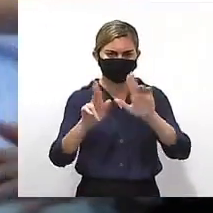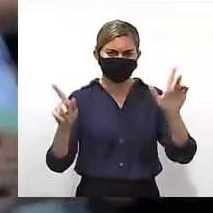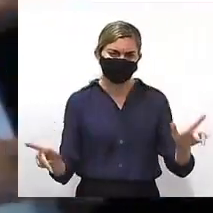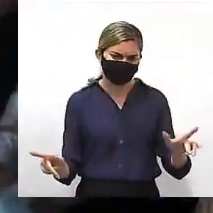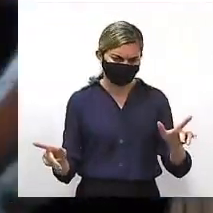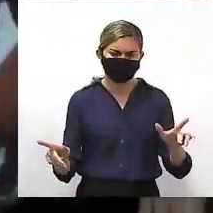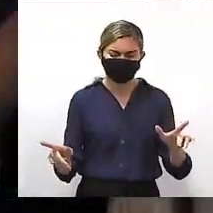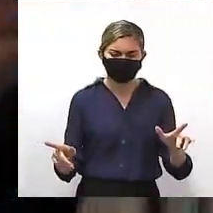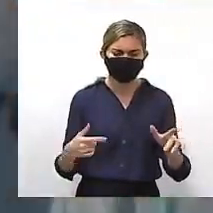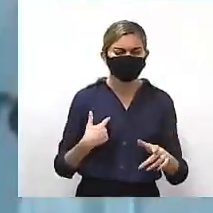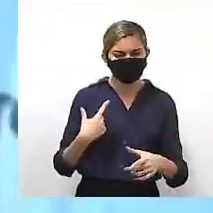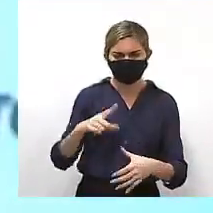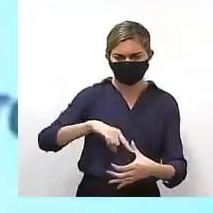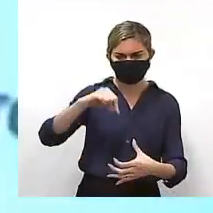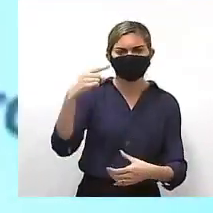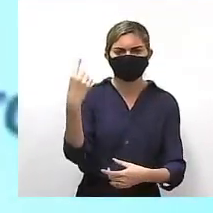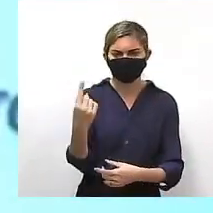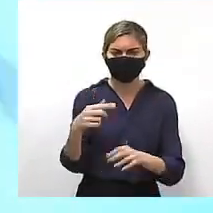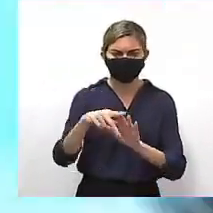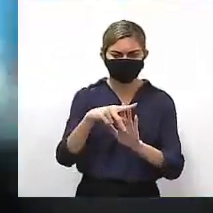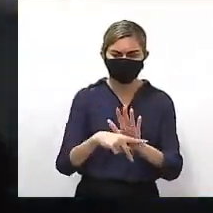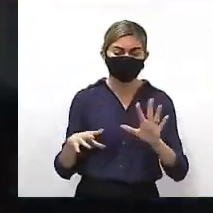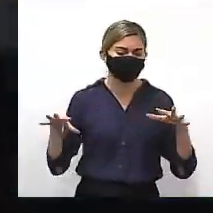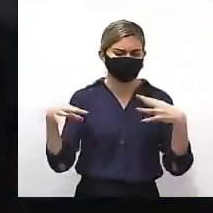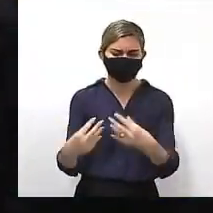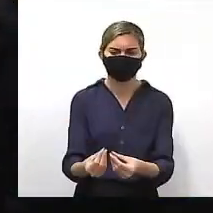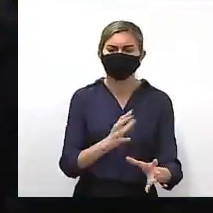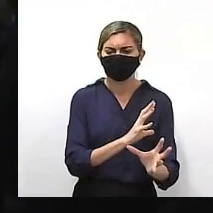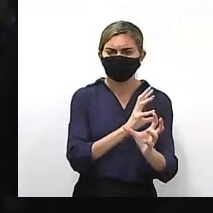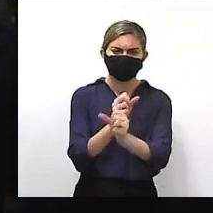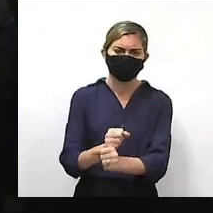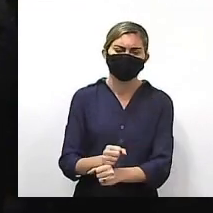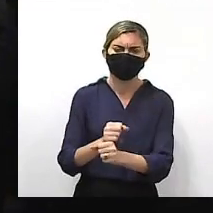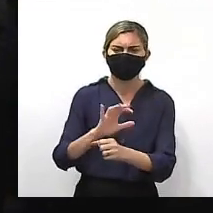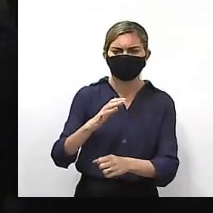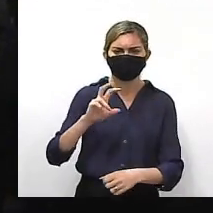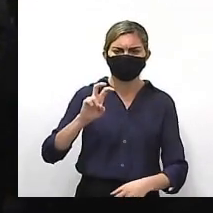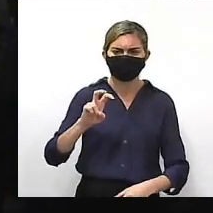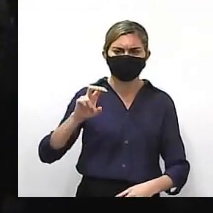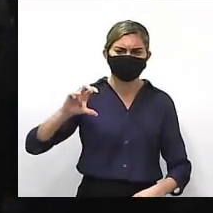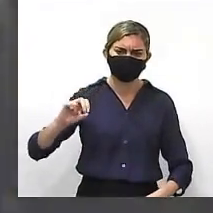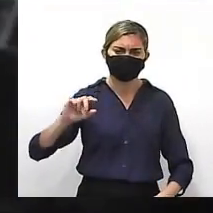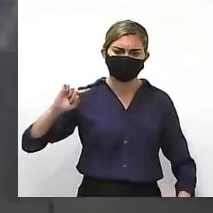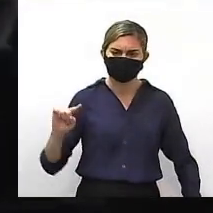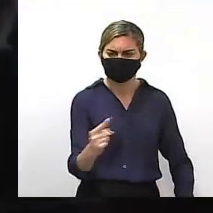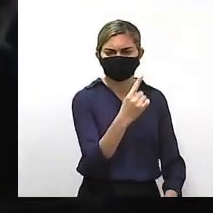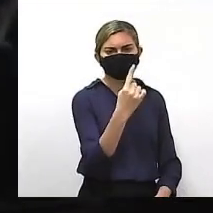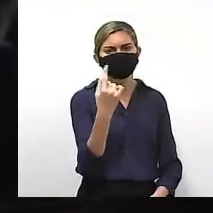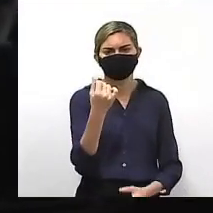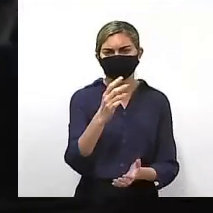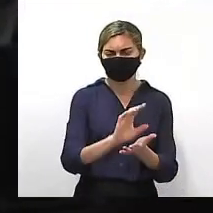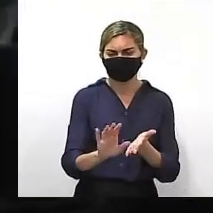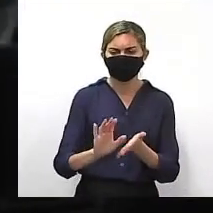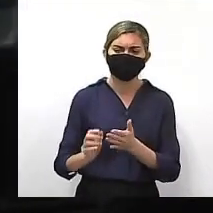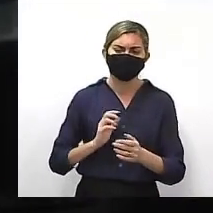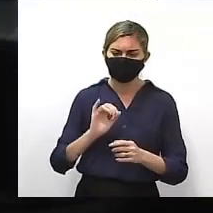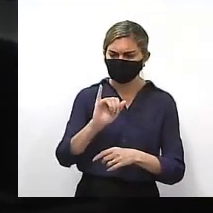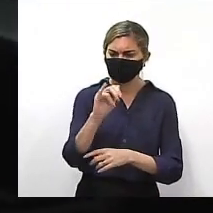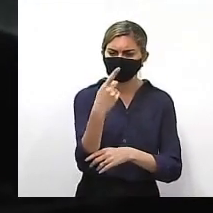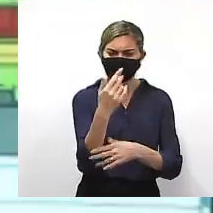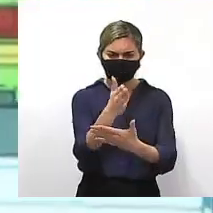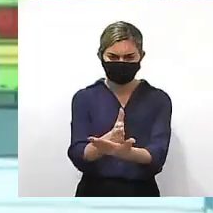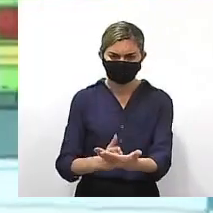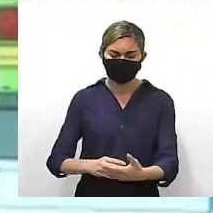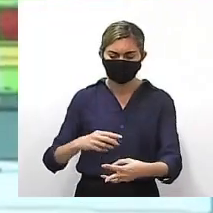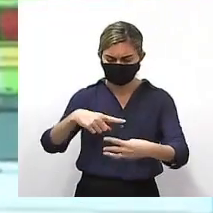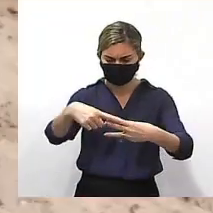ilhéus elegeram uma. O projeto todo foi orçado em cerca de 50 milhões de reais. A ilha seria dividida em